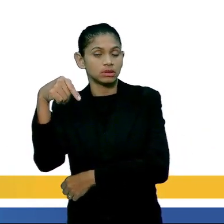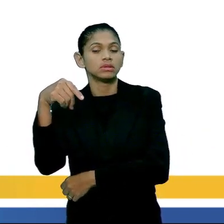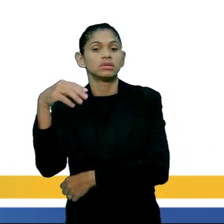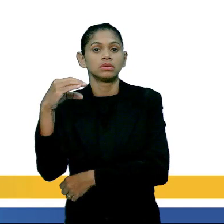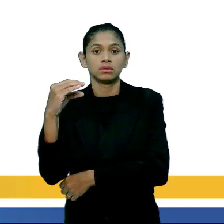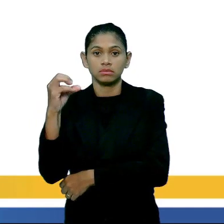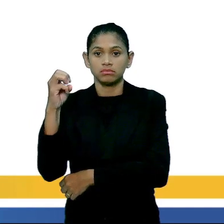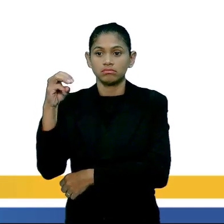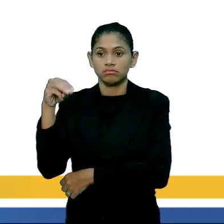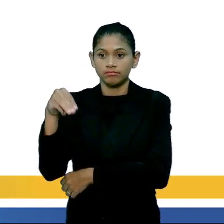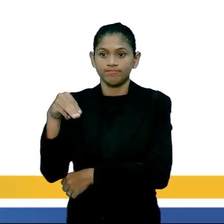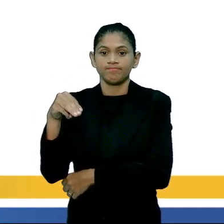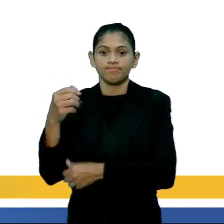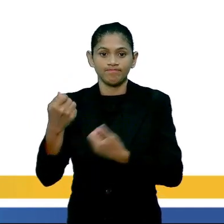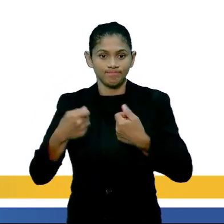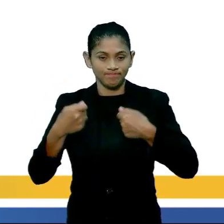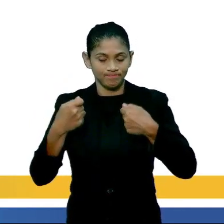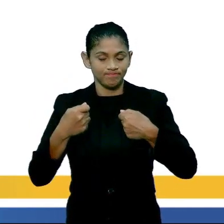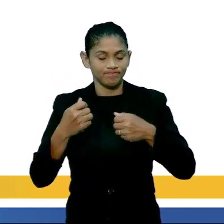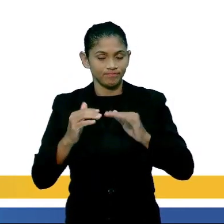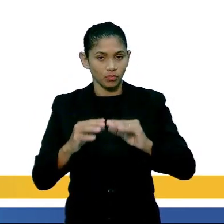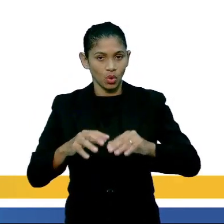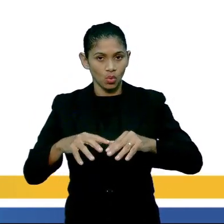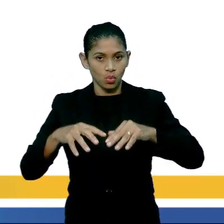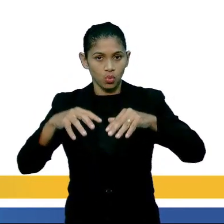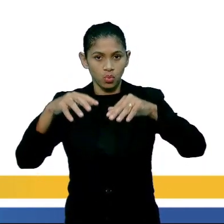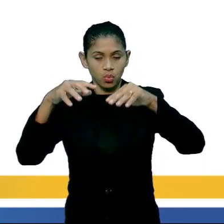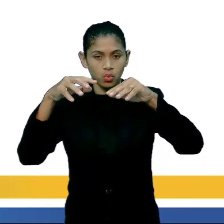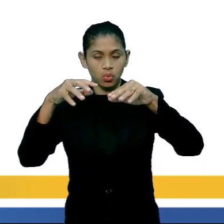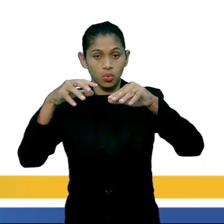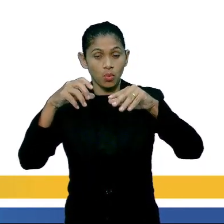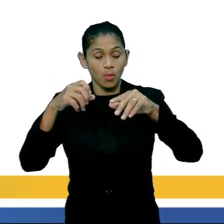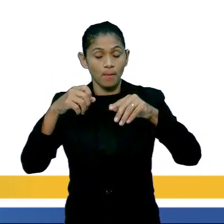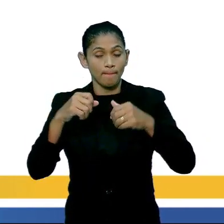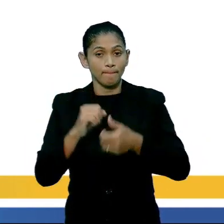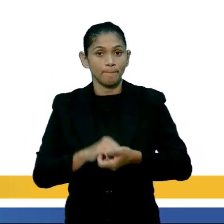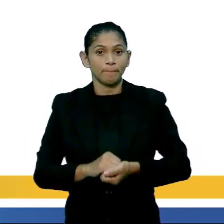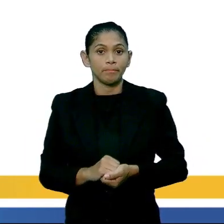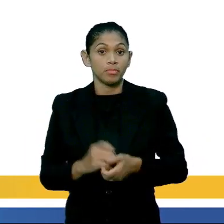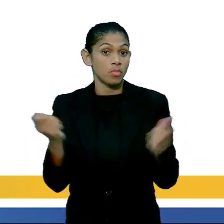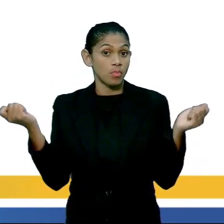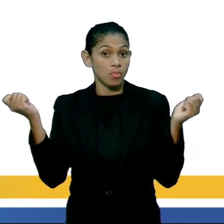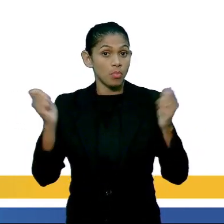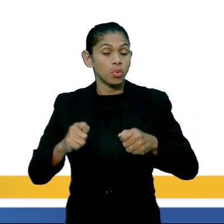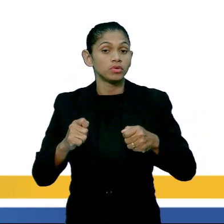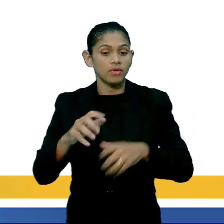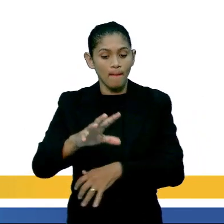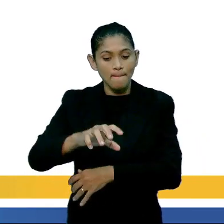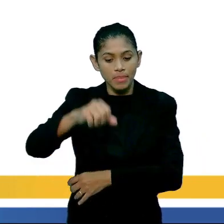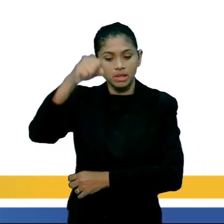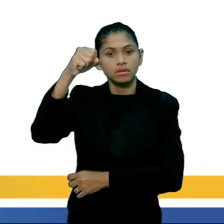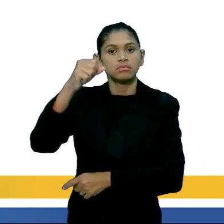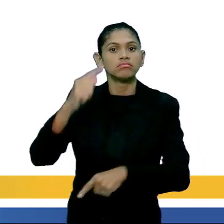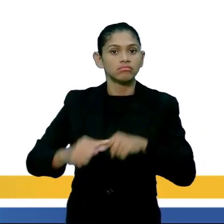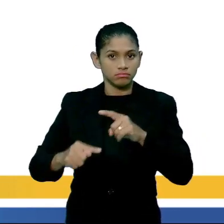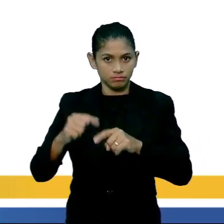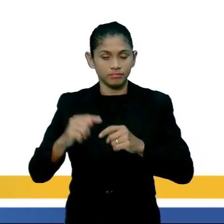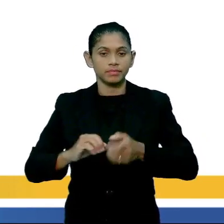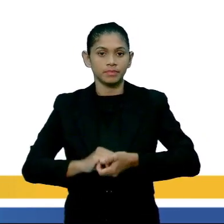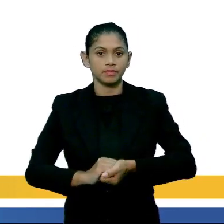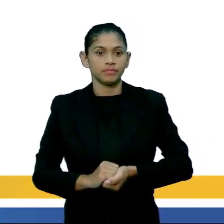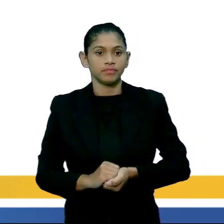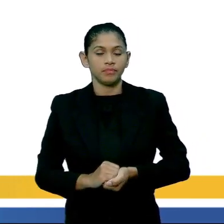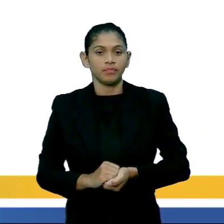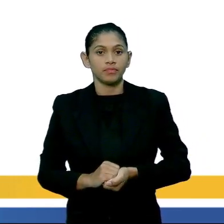o volume dessa água para poder tirar o objeto. Vamos ver o que a questão pede.